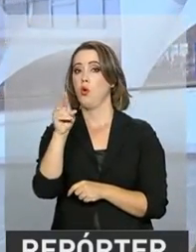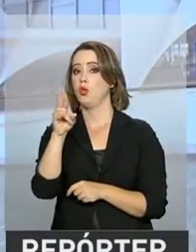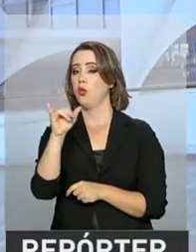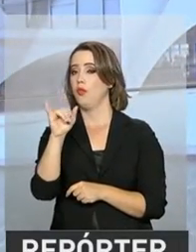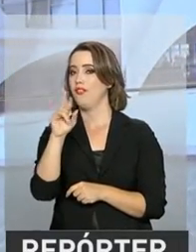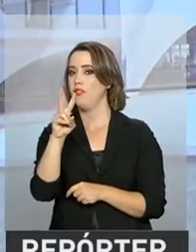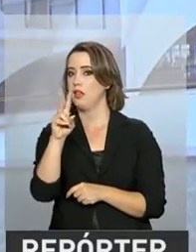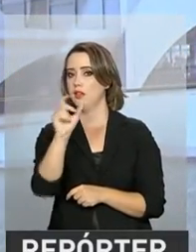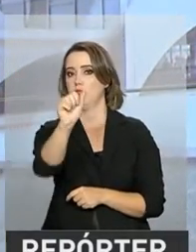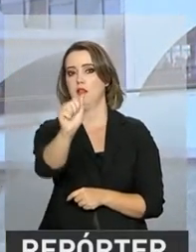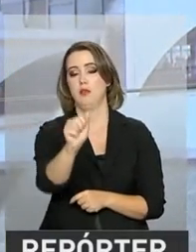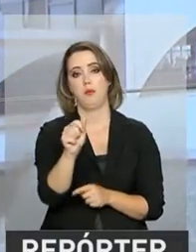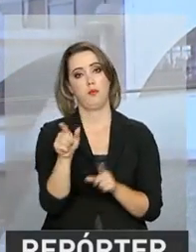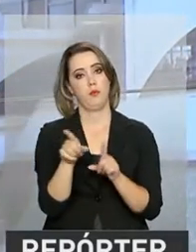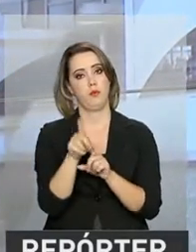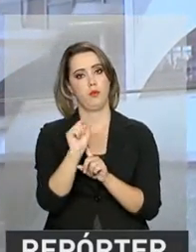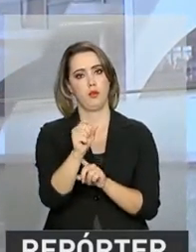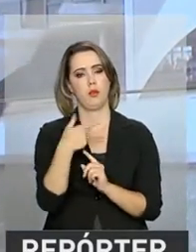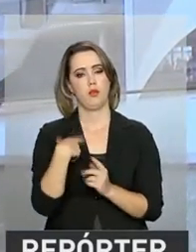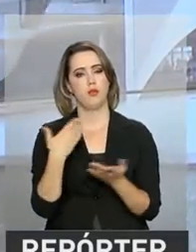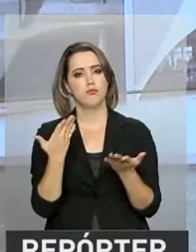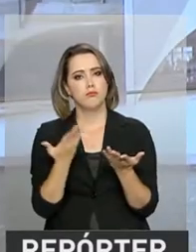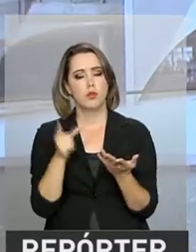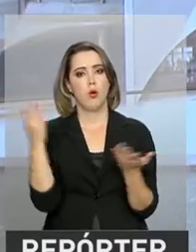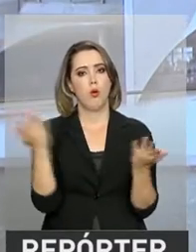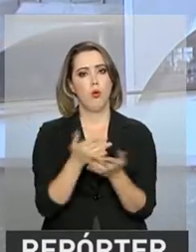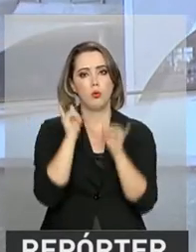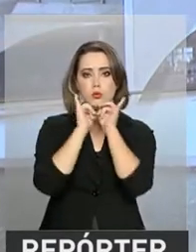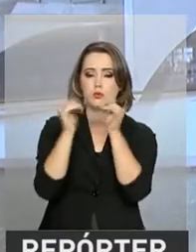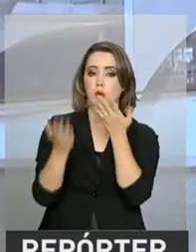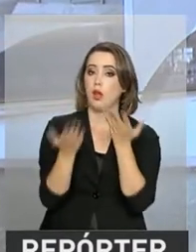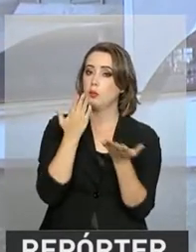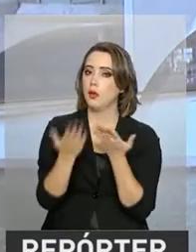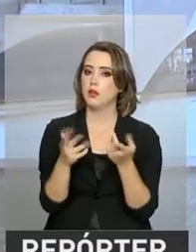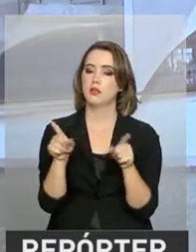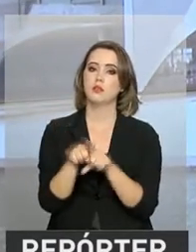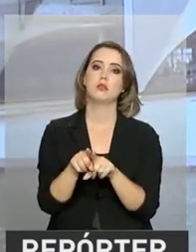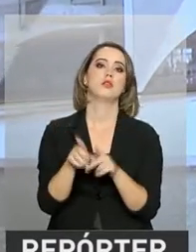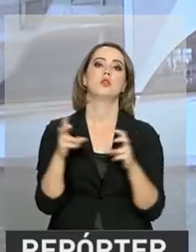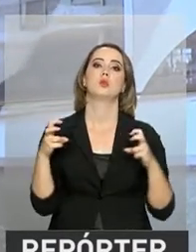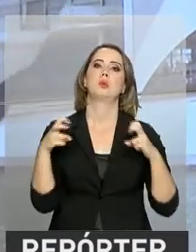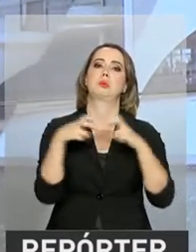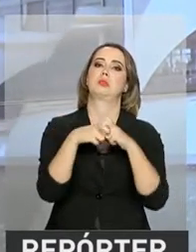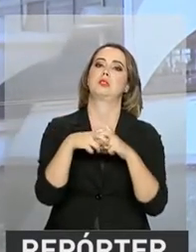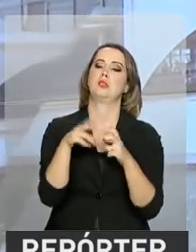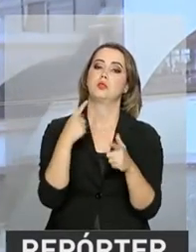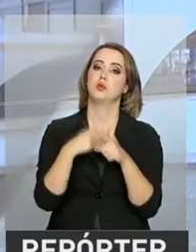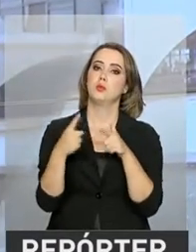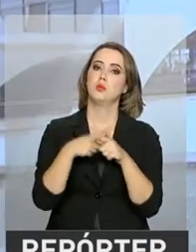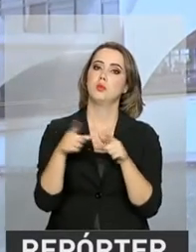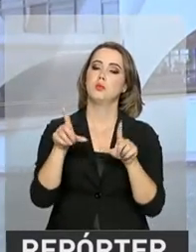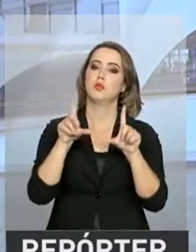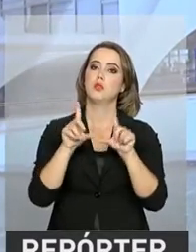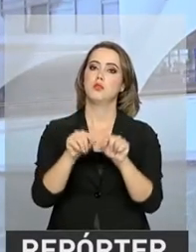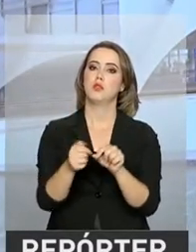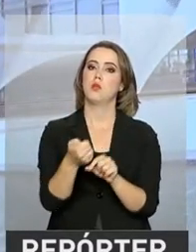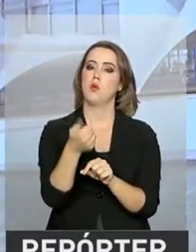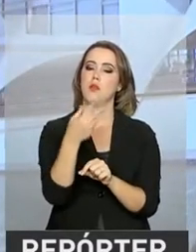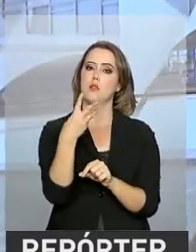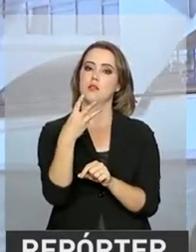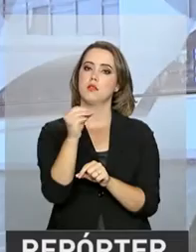5 de acordo com o balanço divulgado hoje pela polícia rodoviária federal os acidentes graves tiveram redução de quase